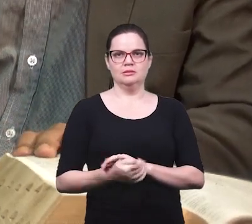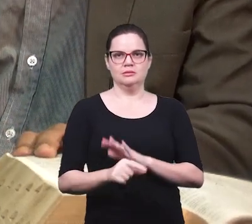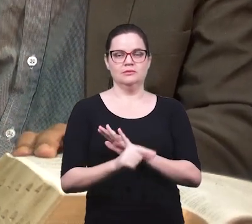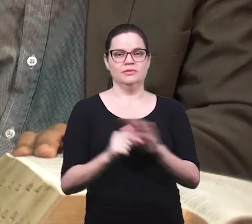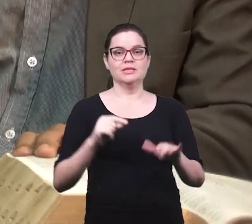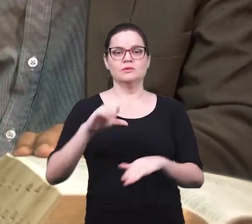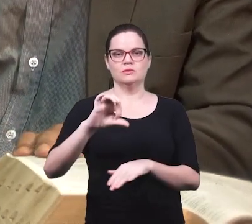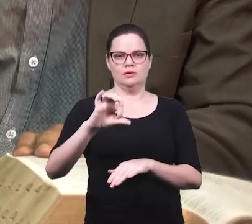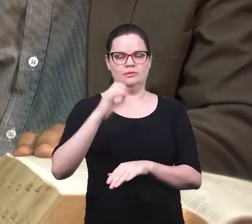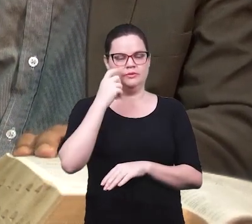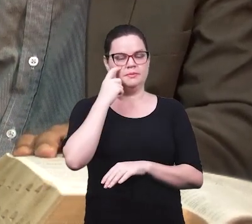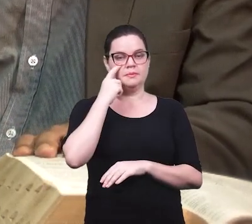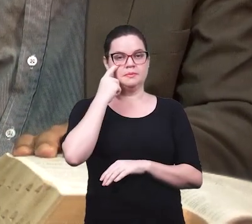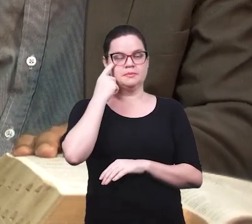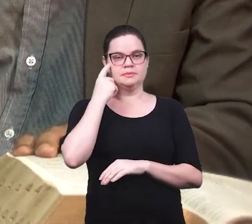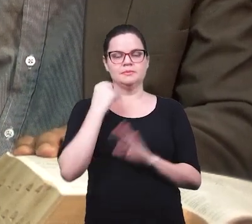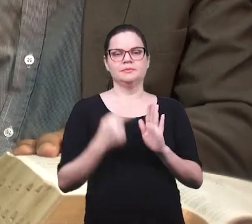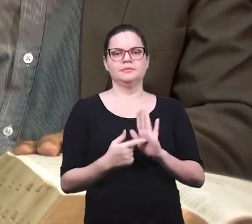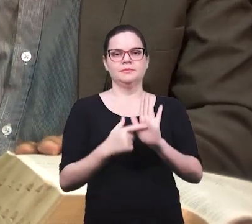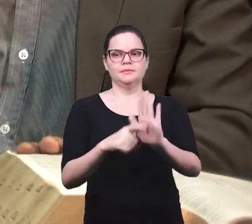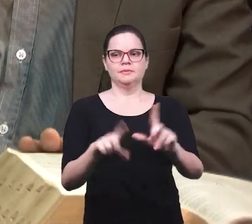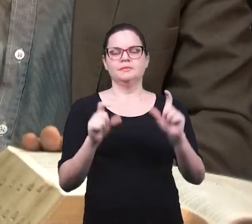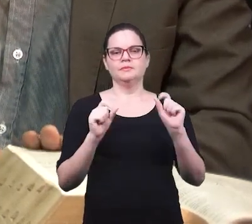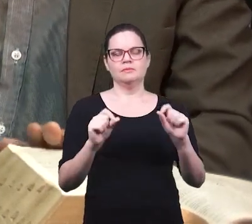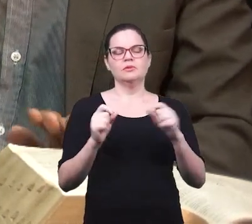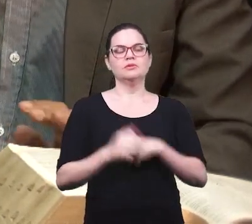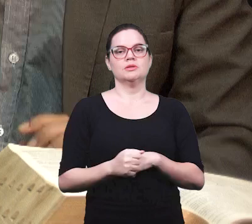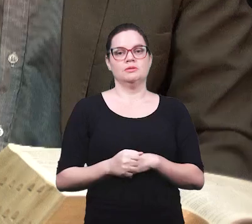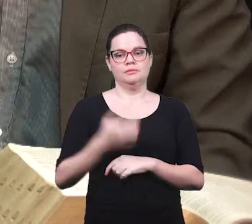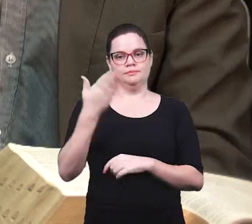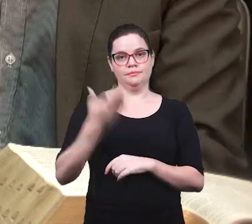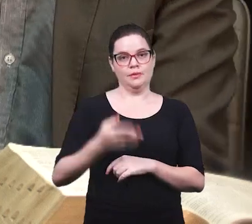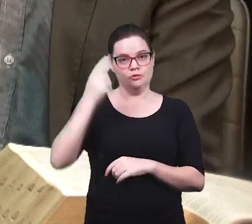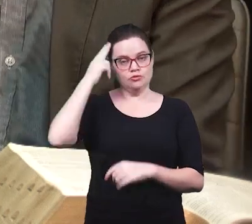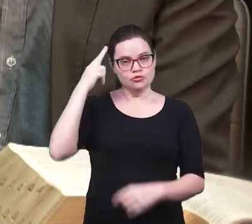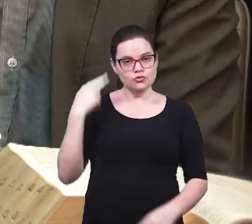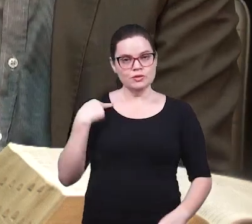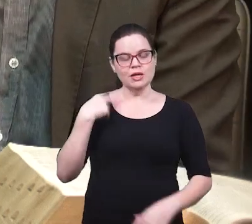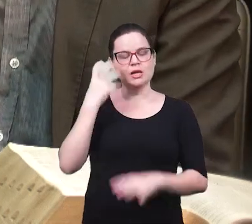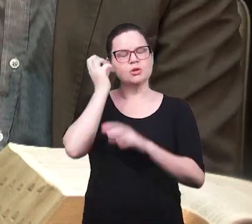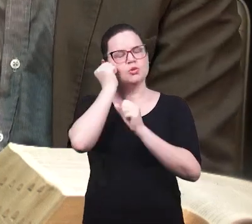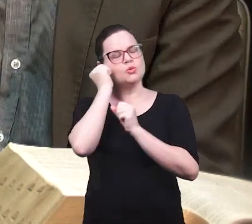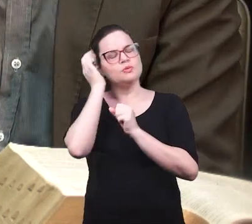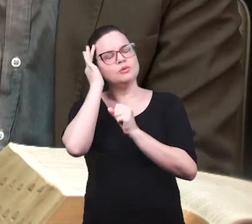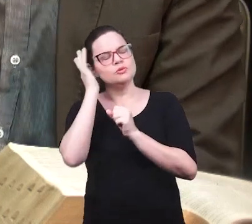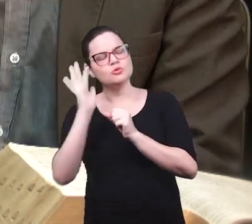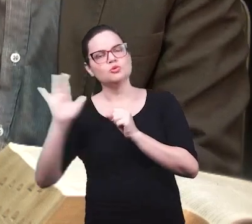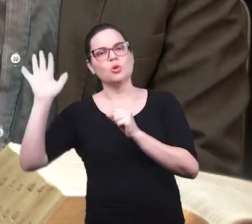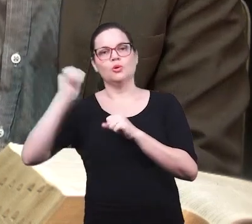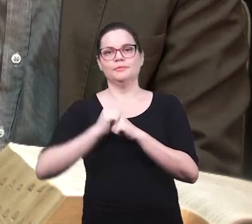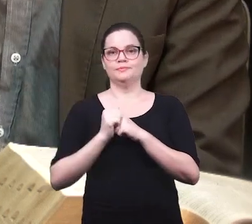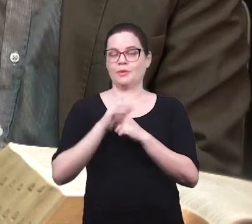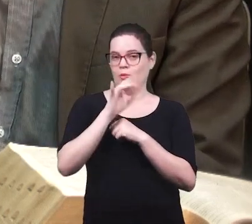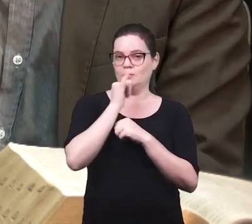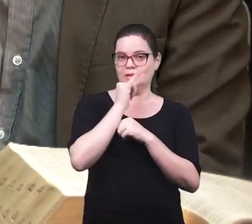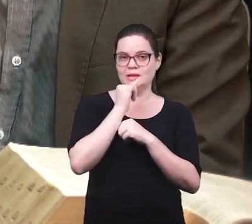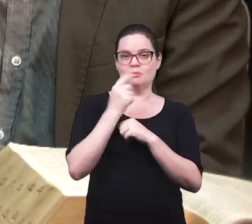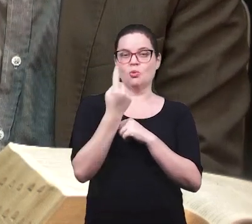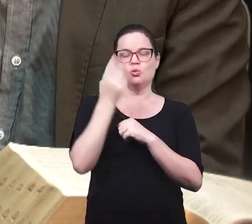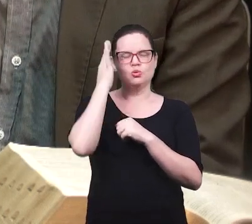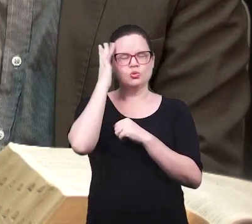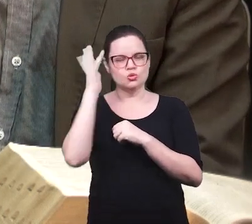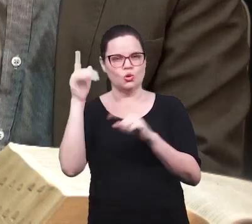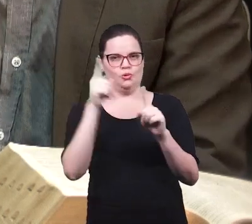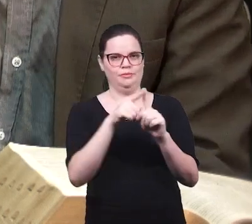verso 6, verso 9, a palavra nos fala de um dos sonhos que José teve, onde o sol,